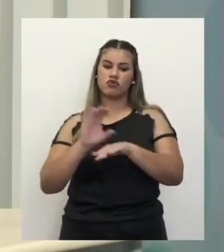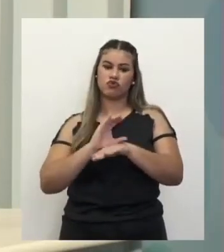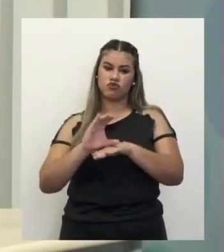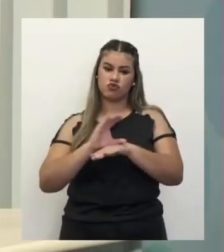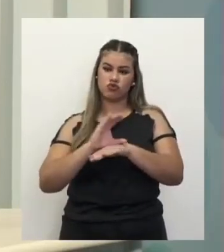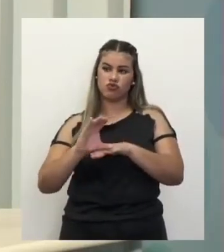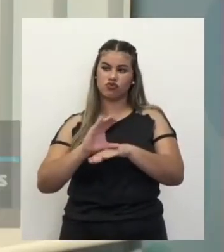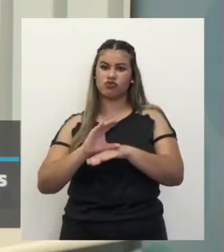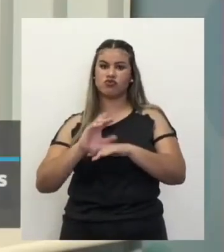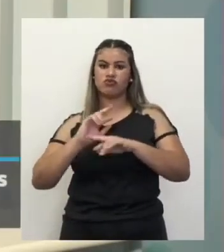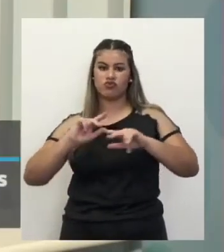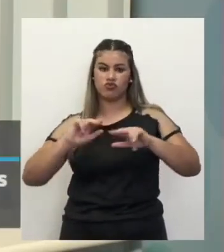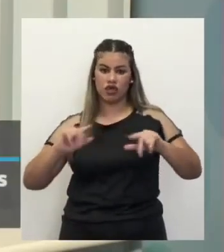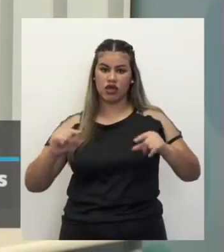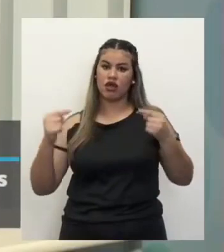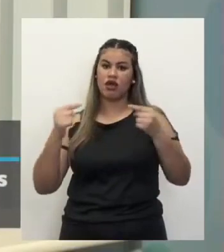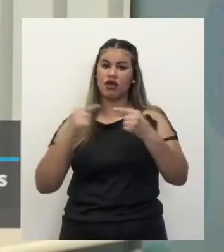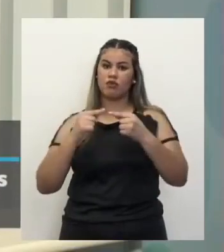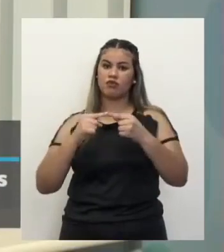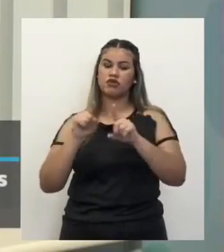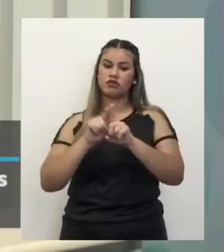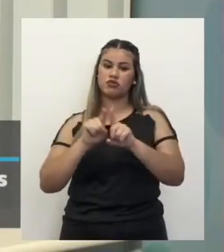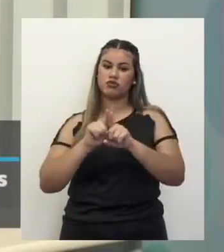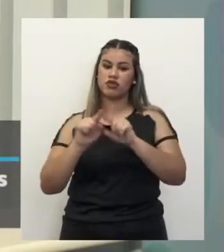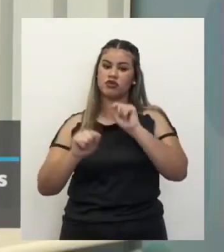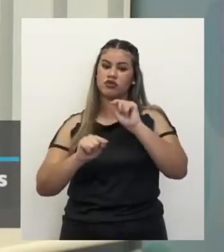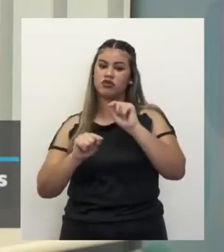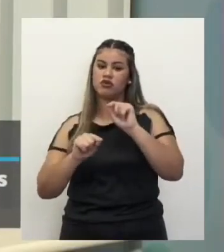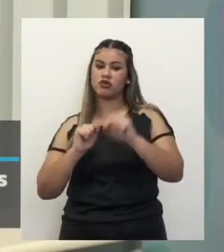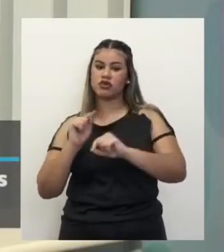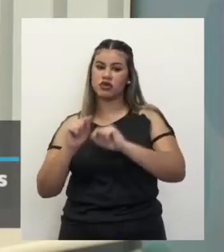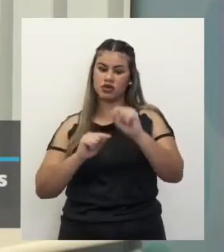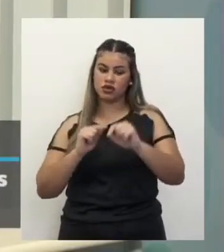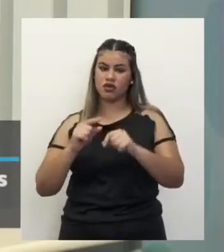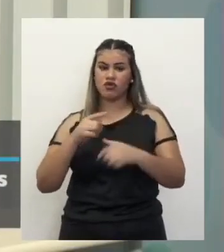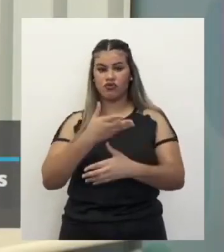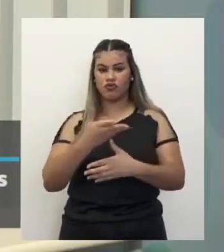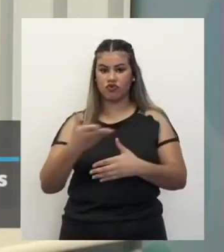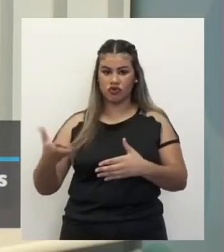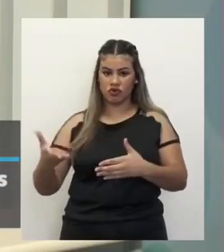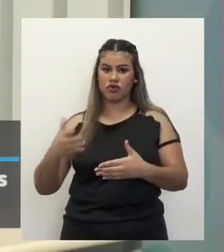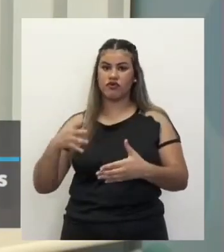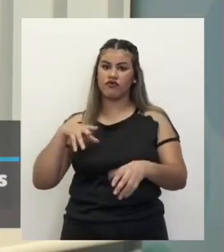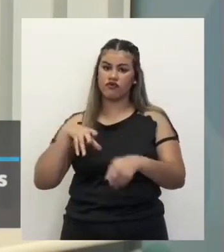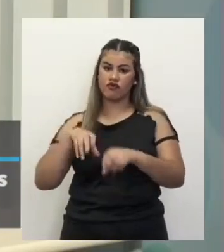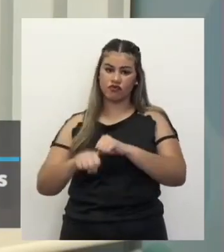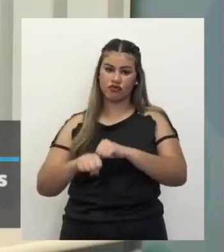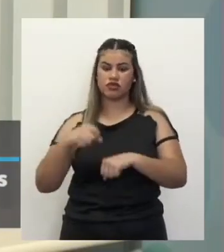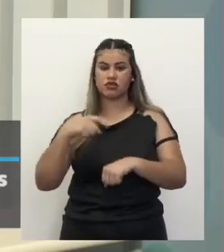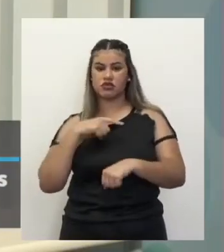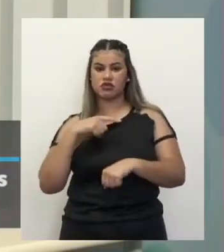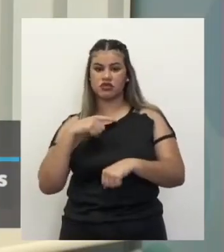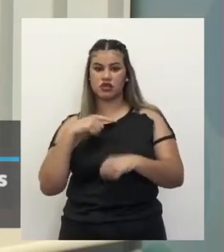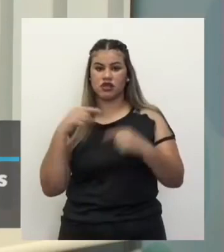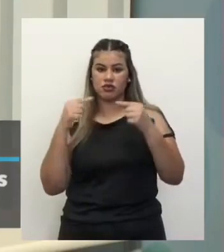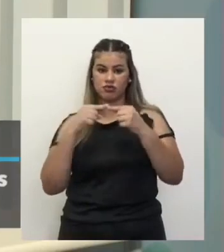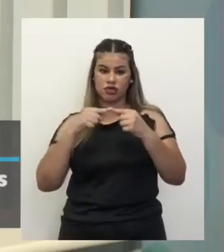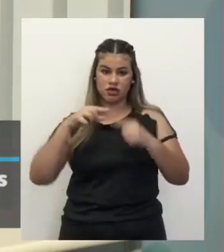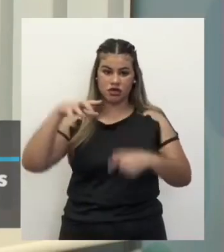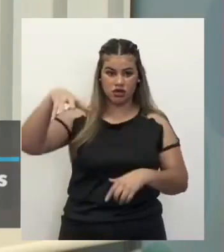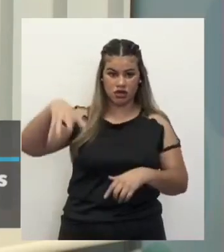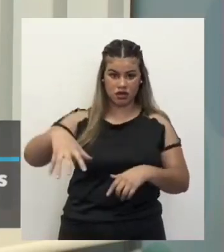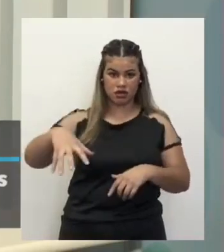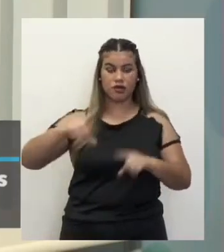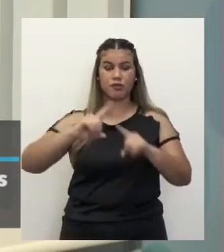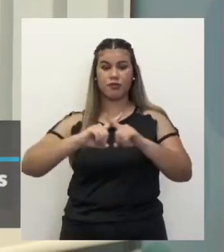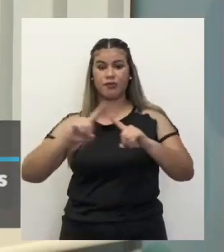também com essa questão mesmo. Muitas vezes você tem uma qualificação, né, numa determinada área, mas na